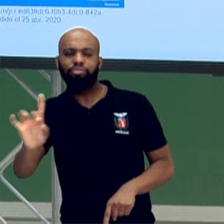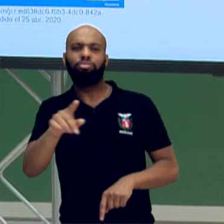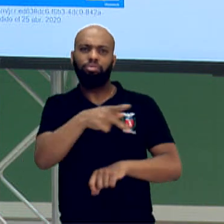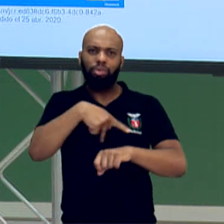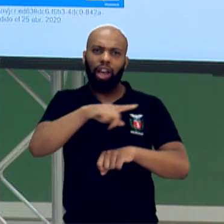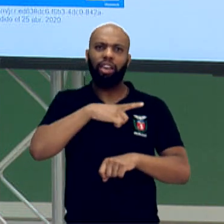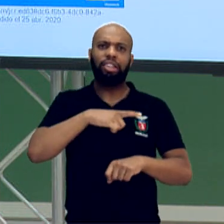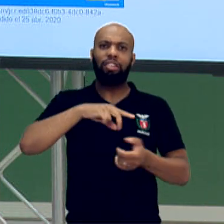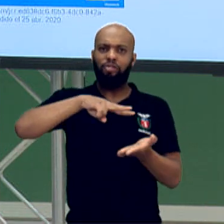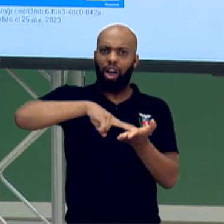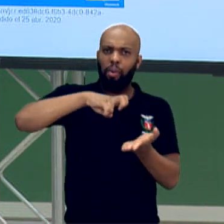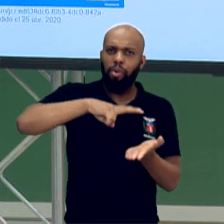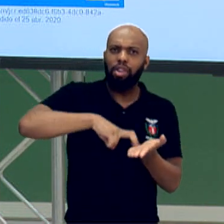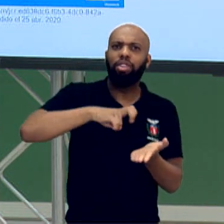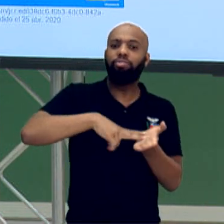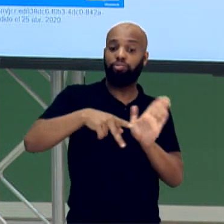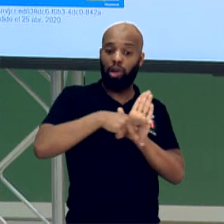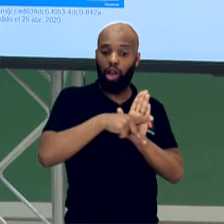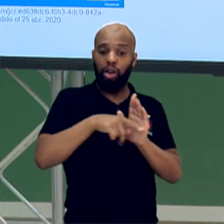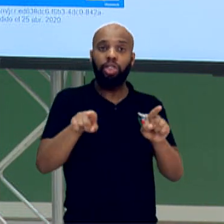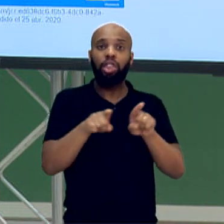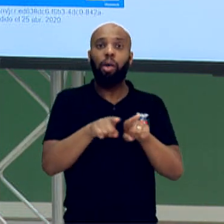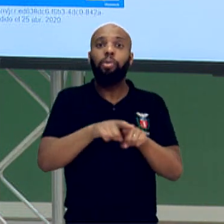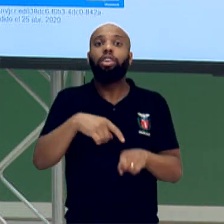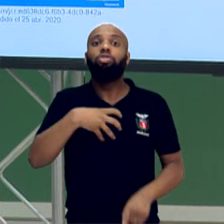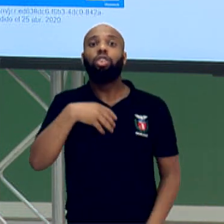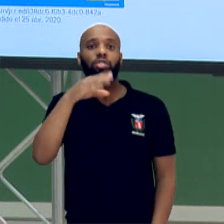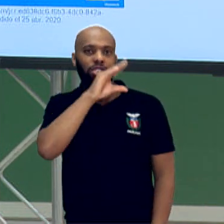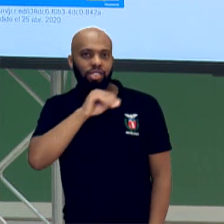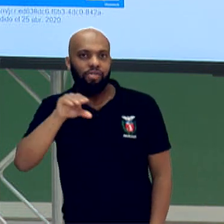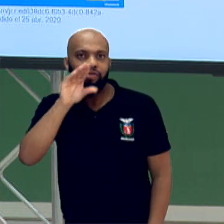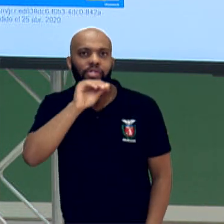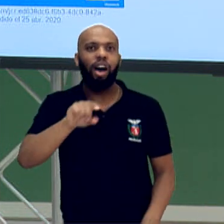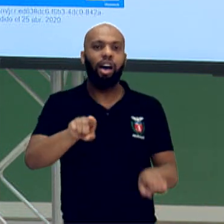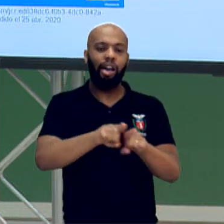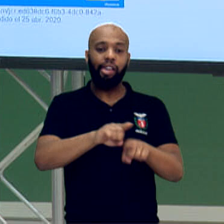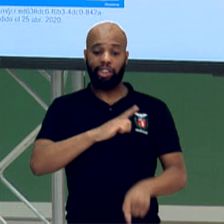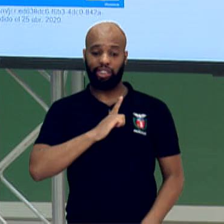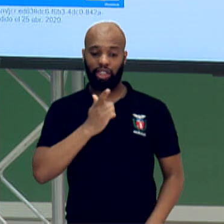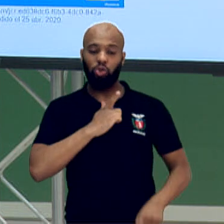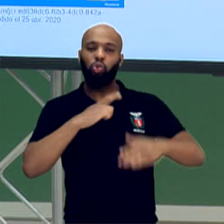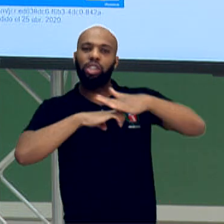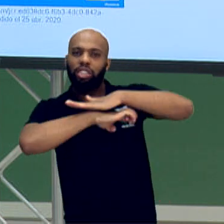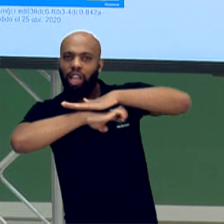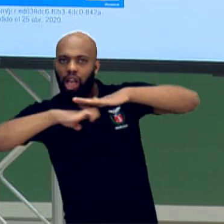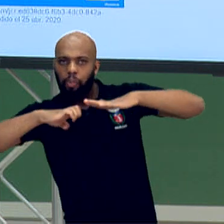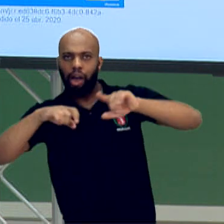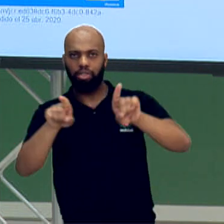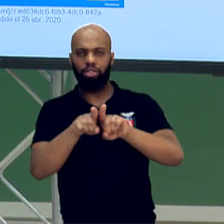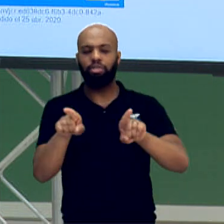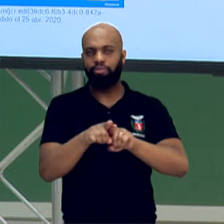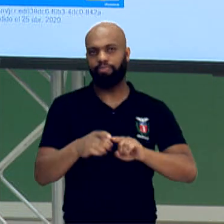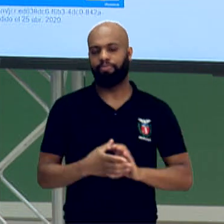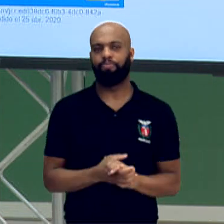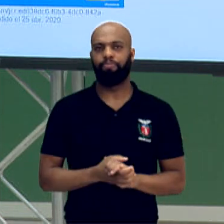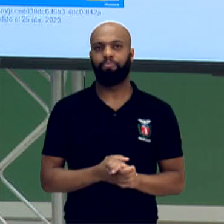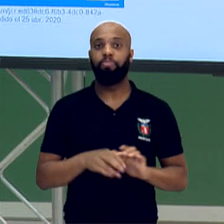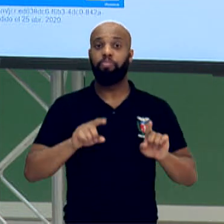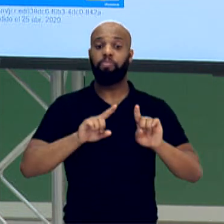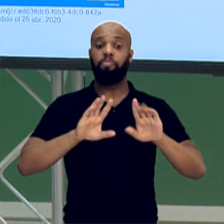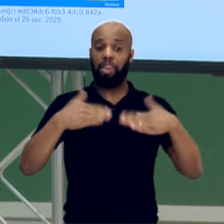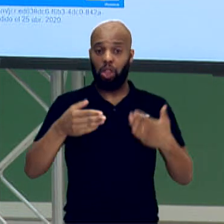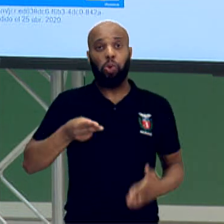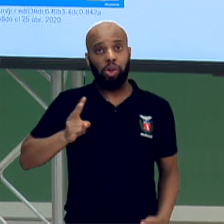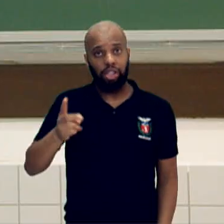em vocabulário, em pronúncia, em estrutura de gramática também, certo? Então sempre